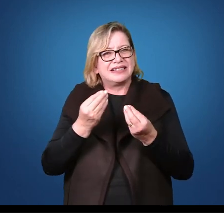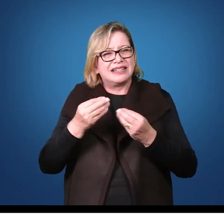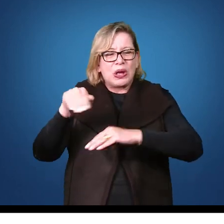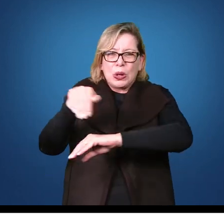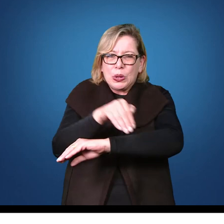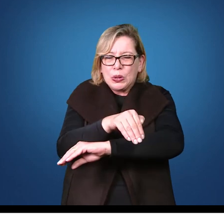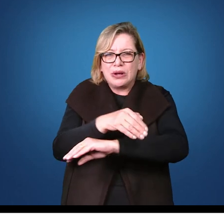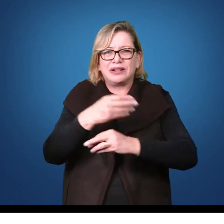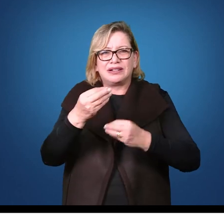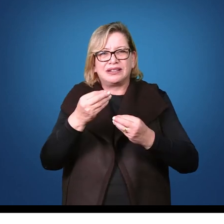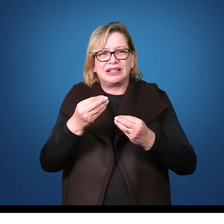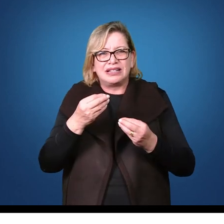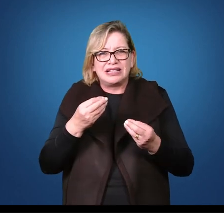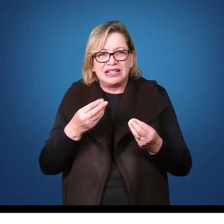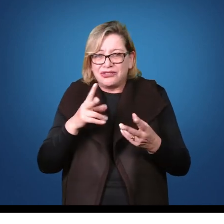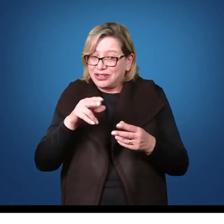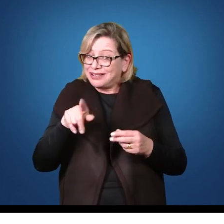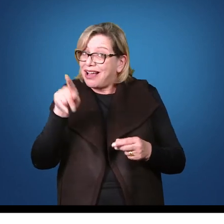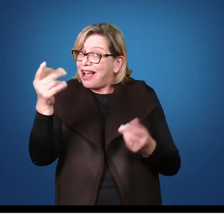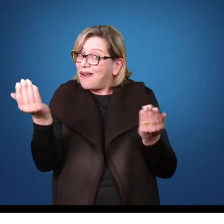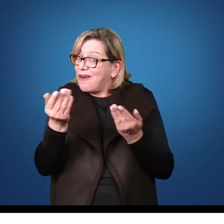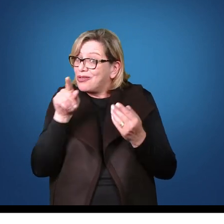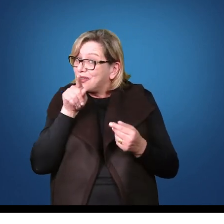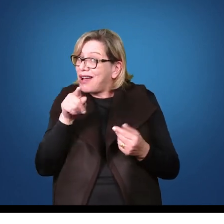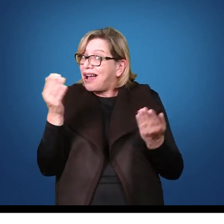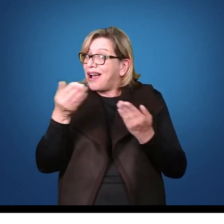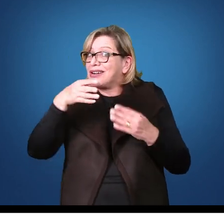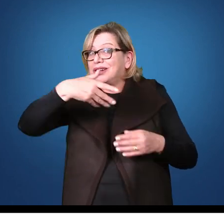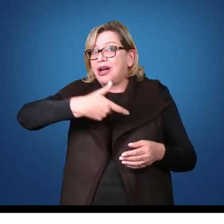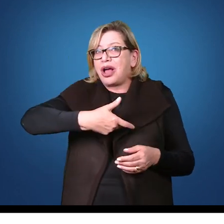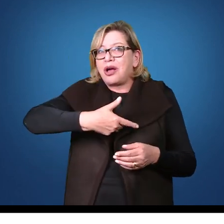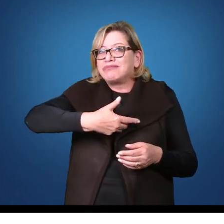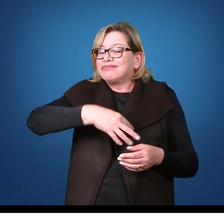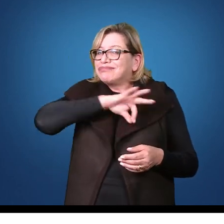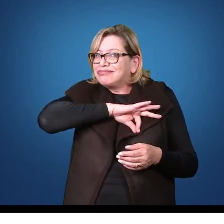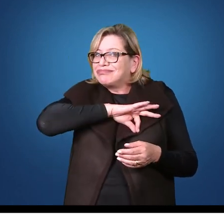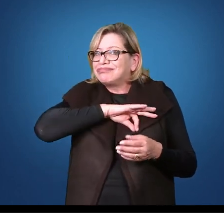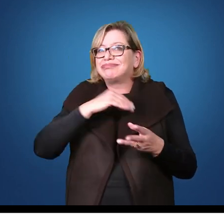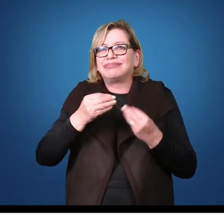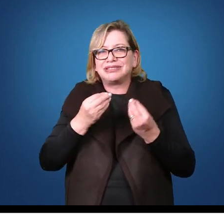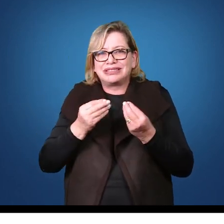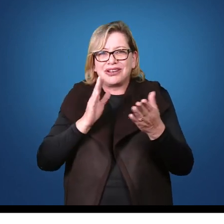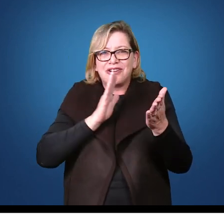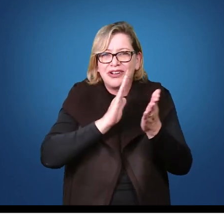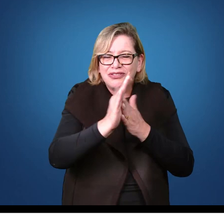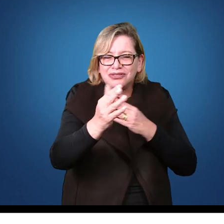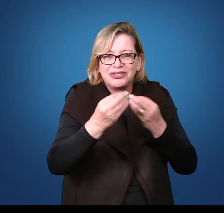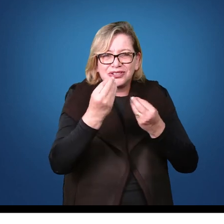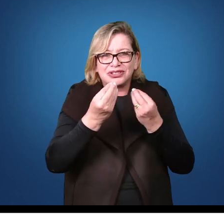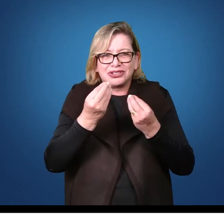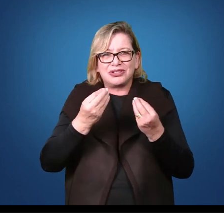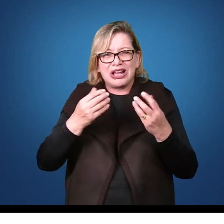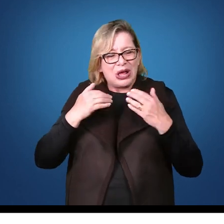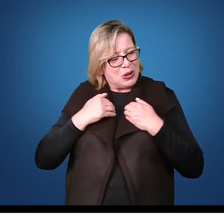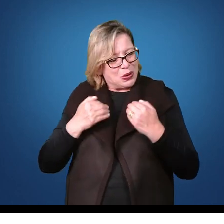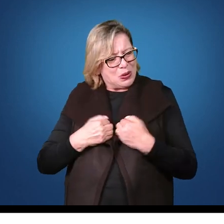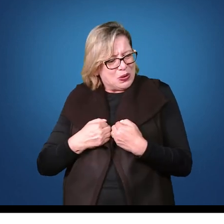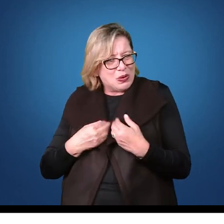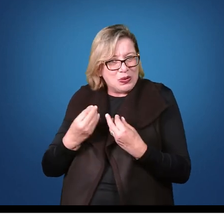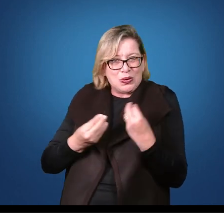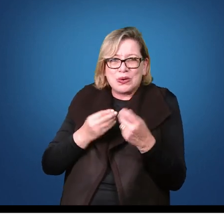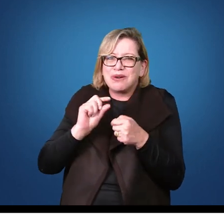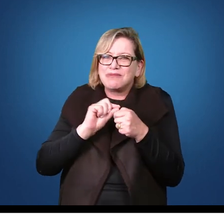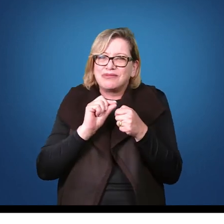Rua! Age como uma detetive. E os bandoleiros como bandoleiros. Como é o corpo de um